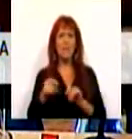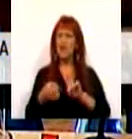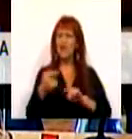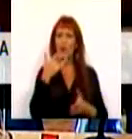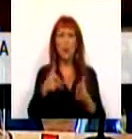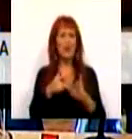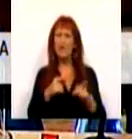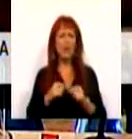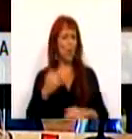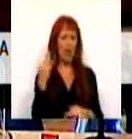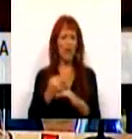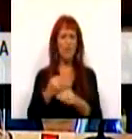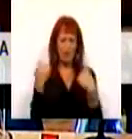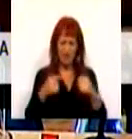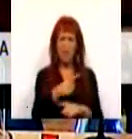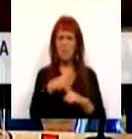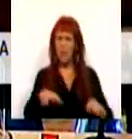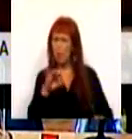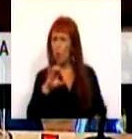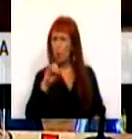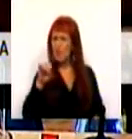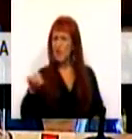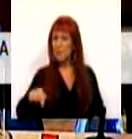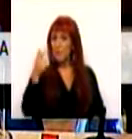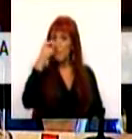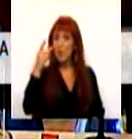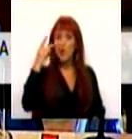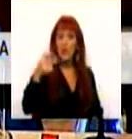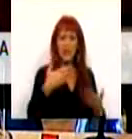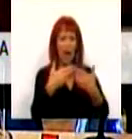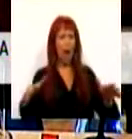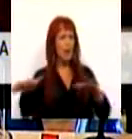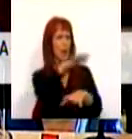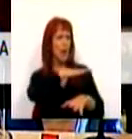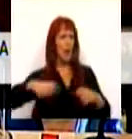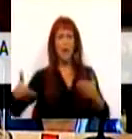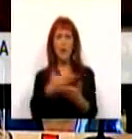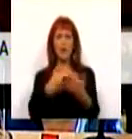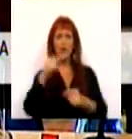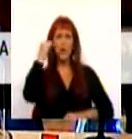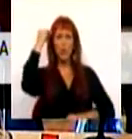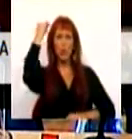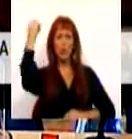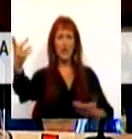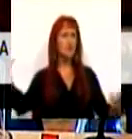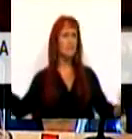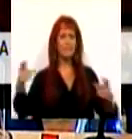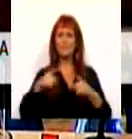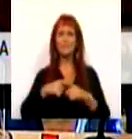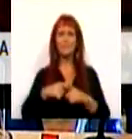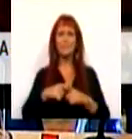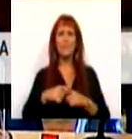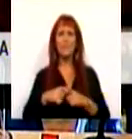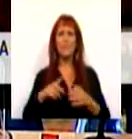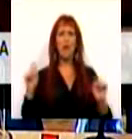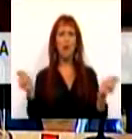livro, é um evento que conta com uma média de 800 mil visitantes, que se abre a dimensões económicas, turísticas, de